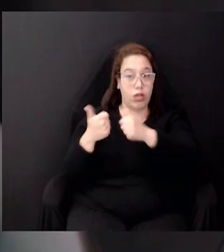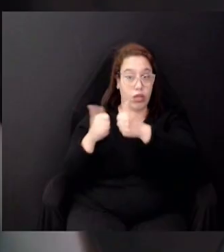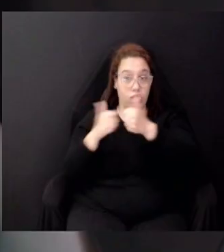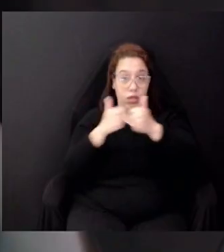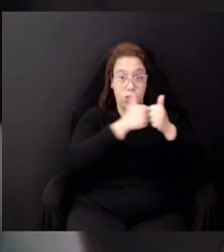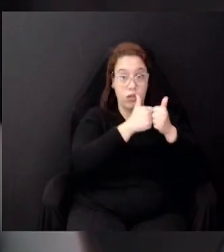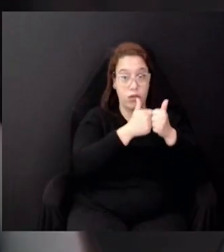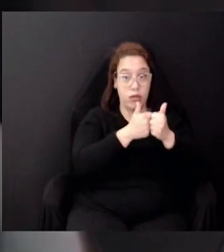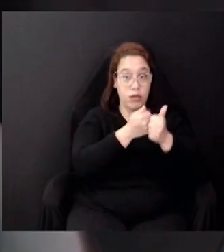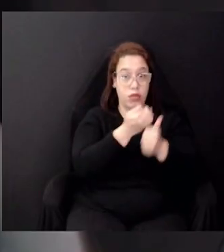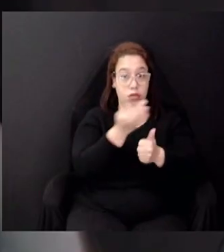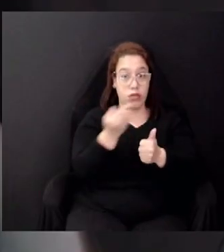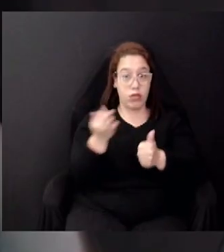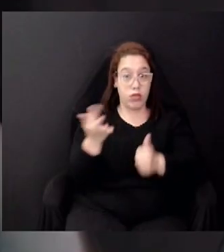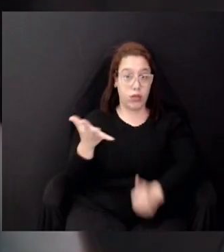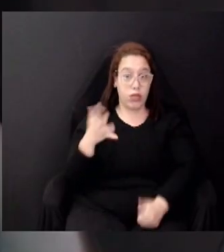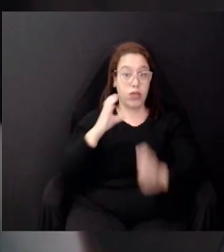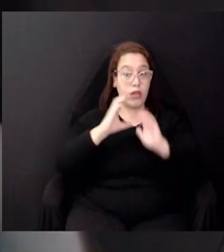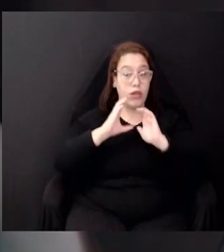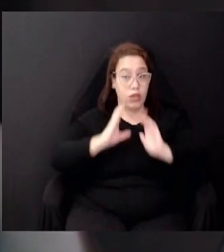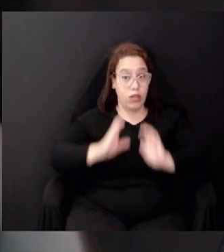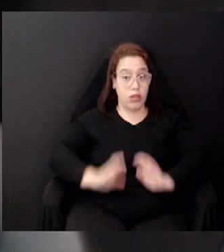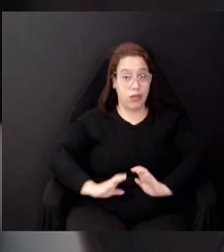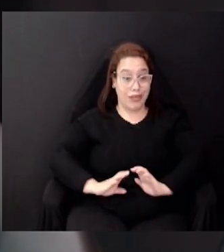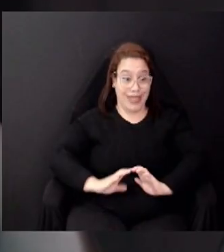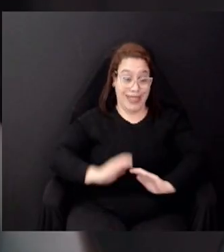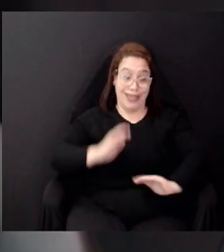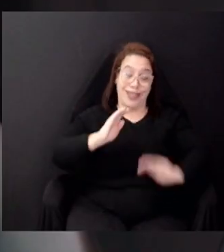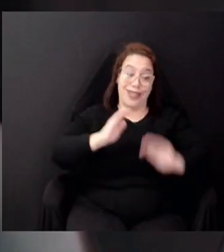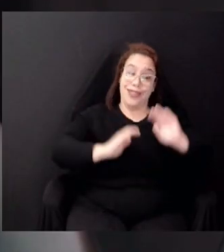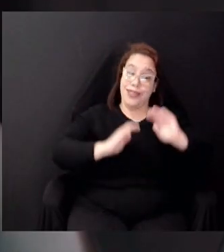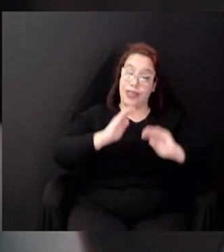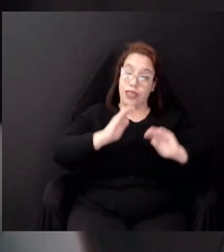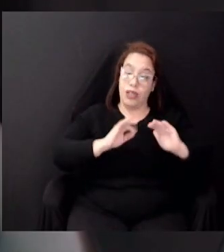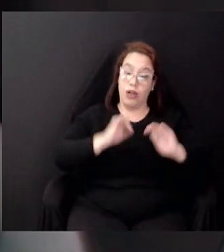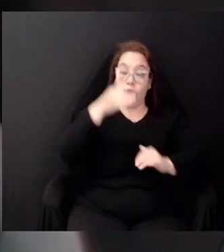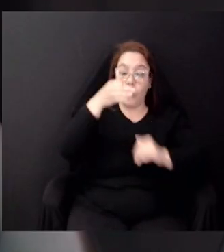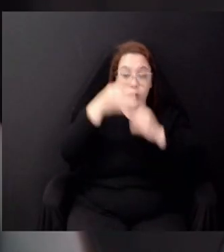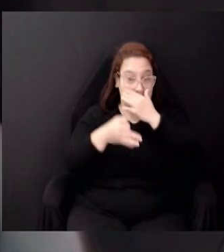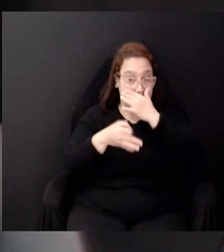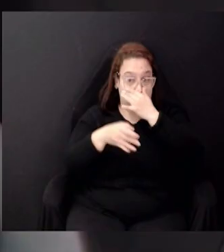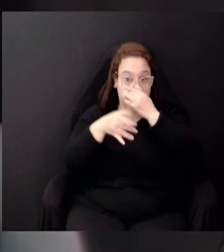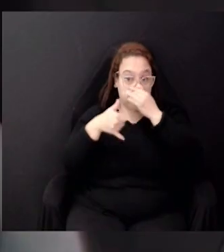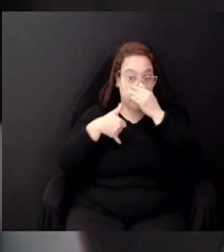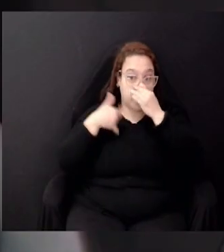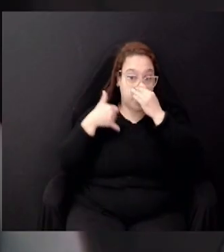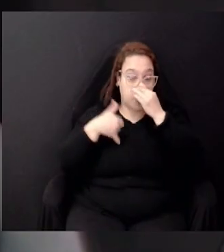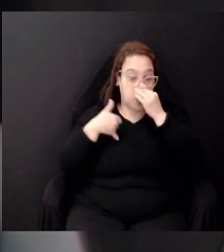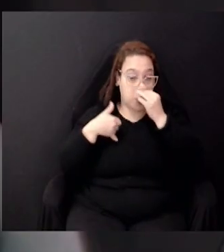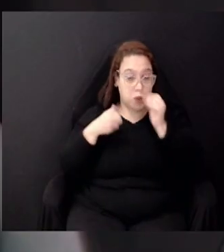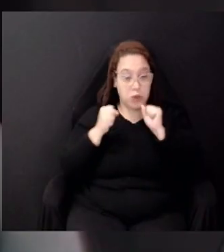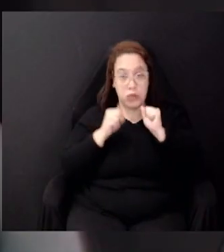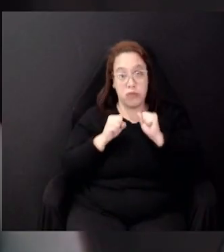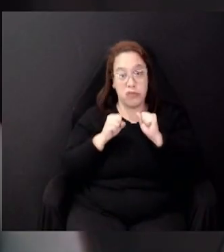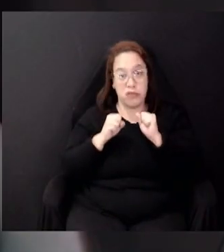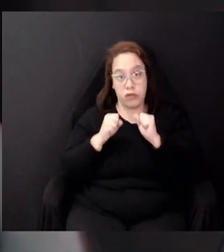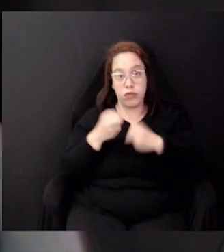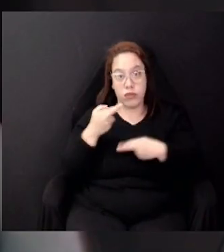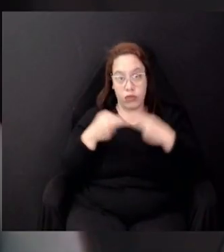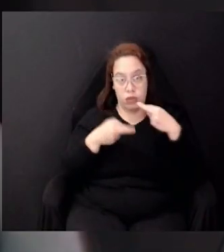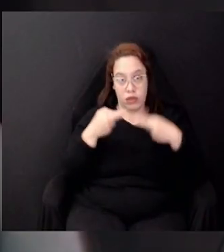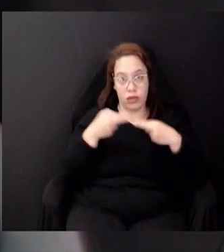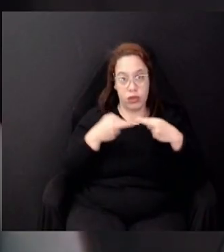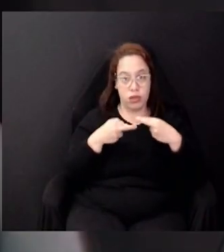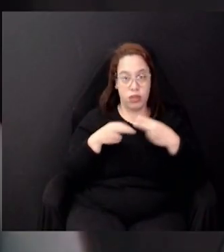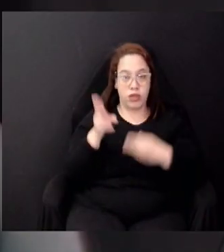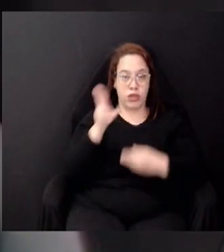esses comportamentos, essa discrepância do que seria esperado para a idade, pode estar relacionada com o uso excessivo das